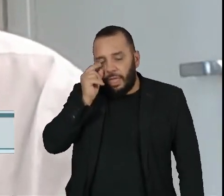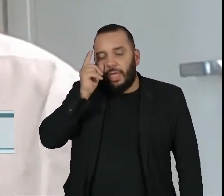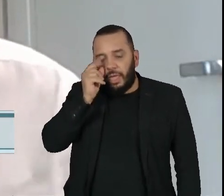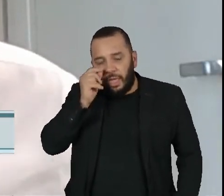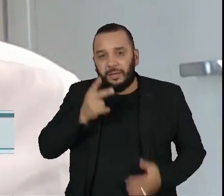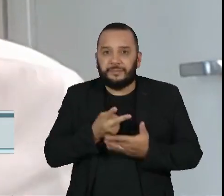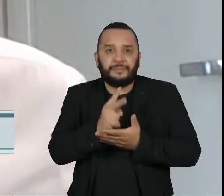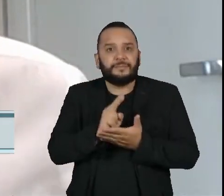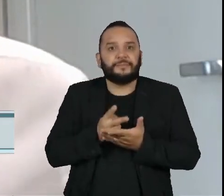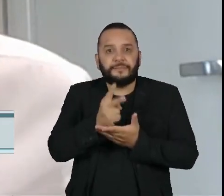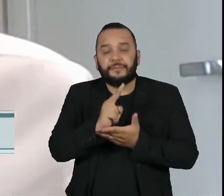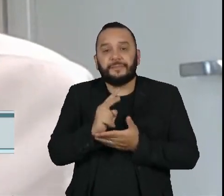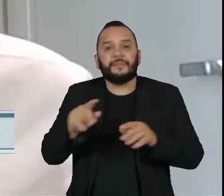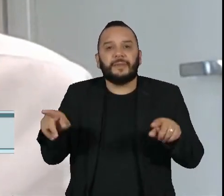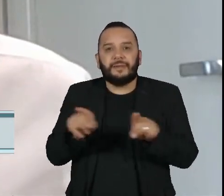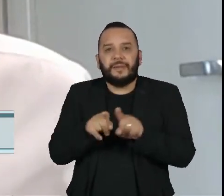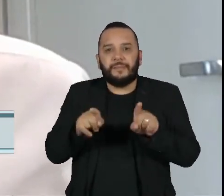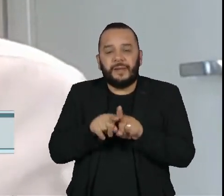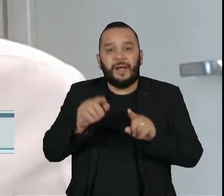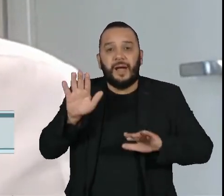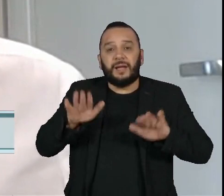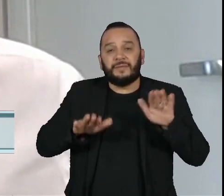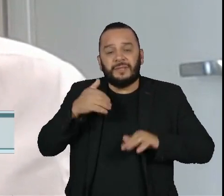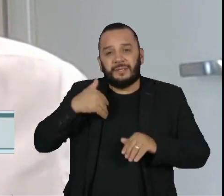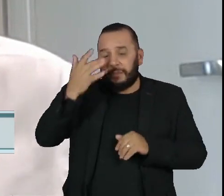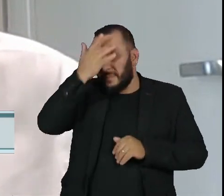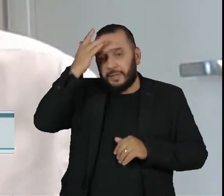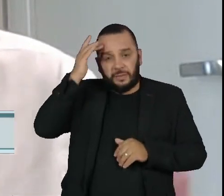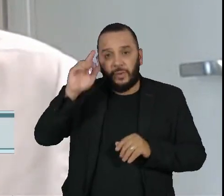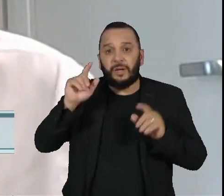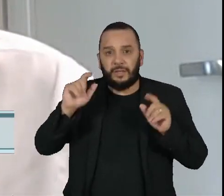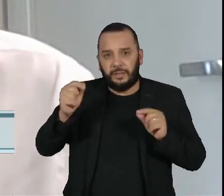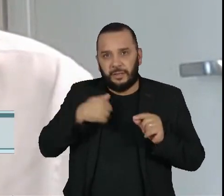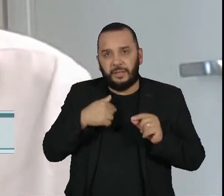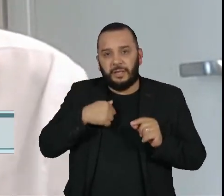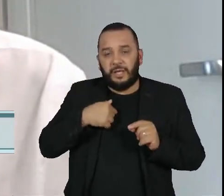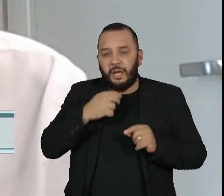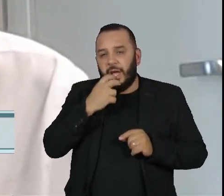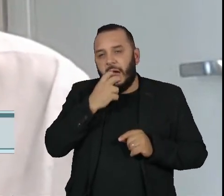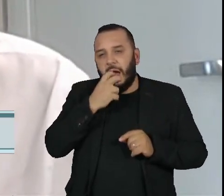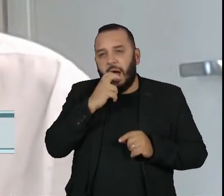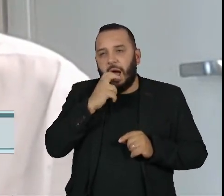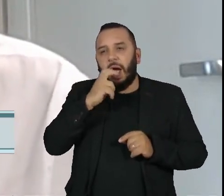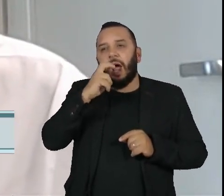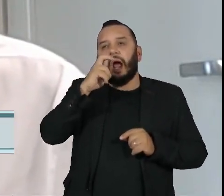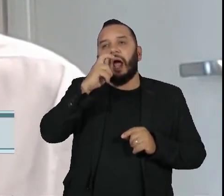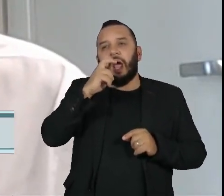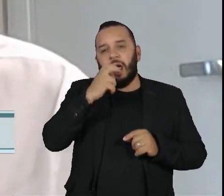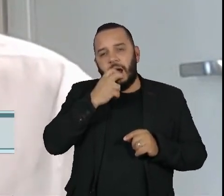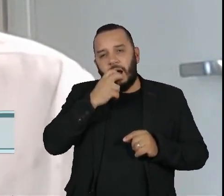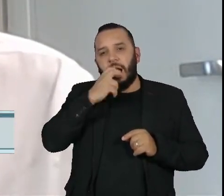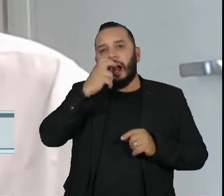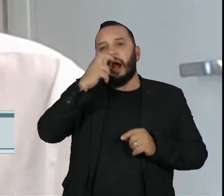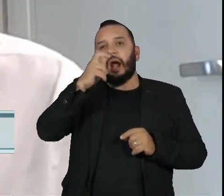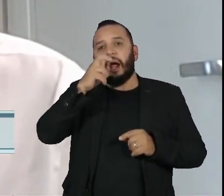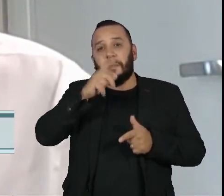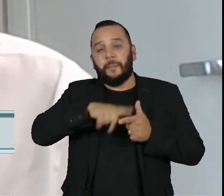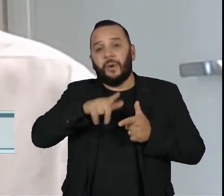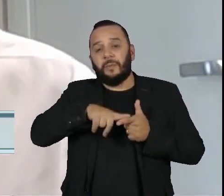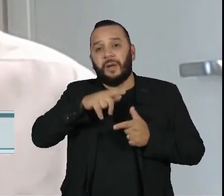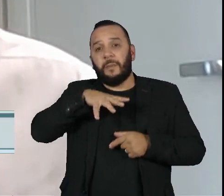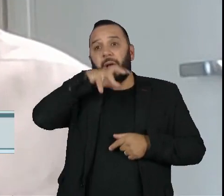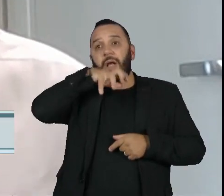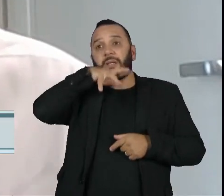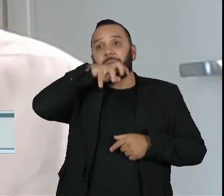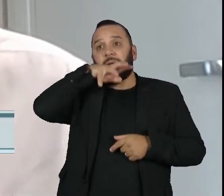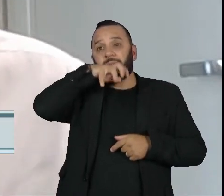distúrbio de sono muito importante é a apneia do sono, aquela situação que geralmente uma pessoa que ronca tem pausa na respiração ao longo da noite. Isso vai fazendo com que o sono